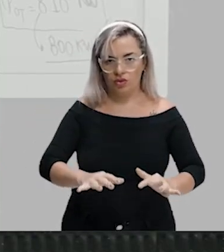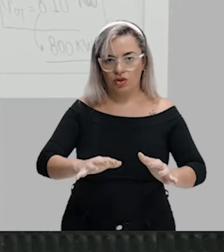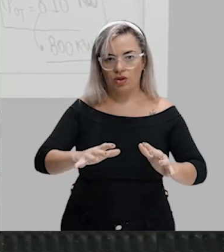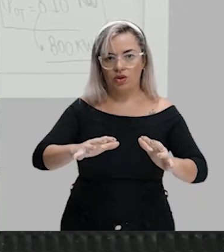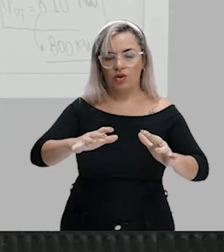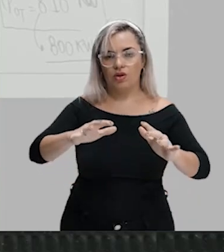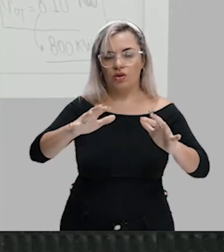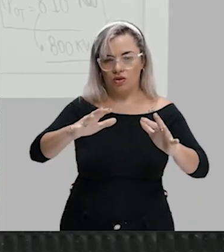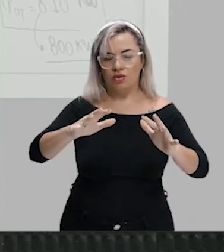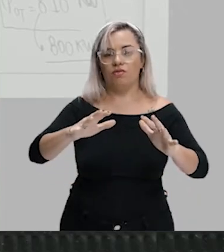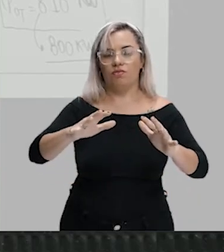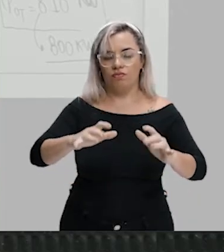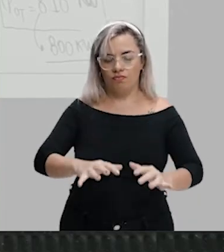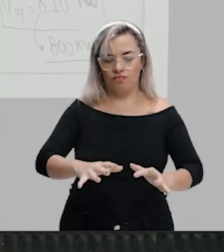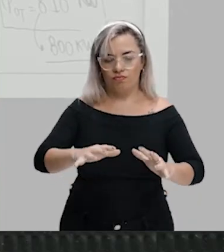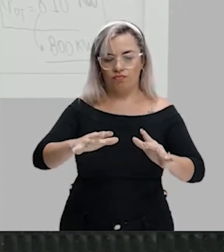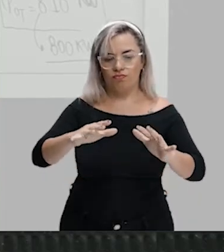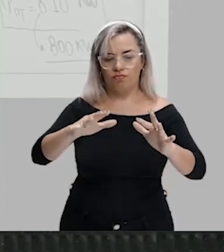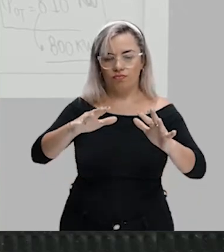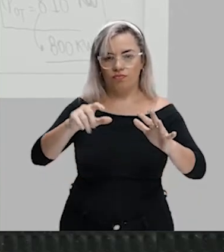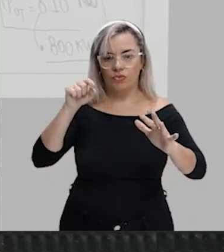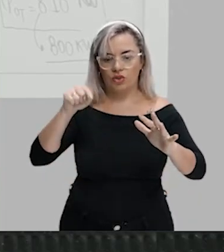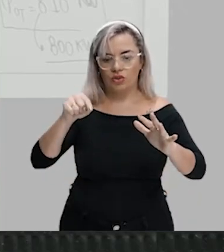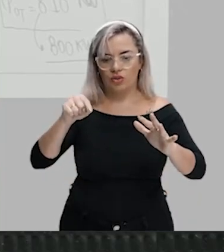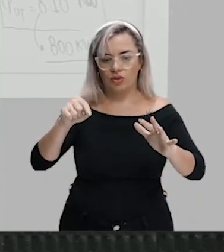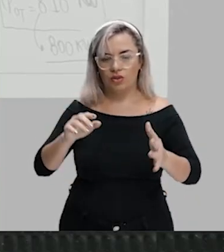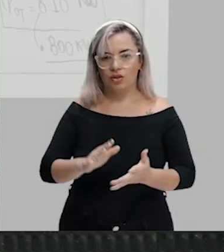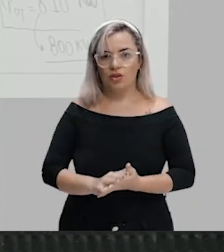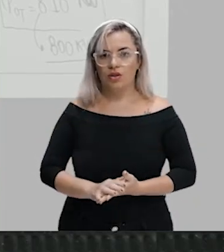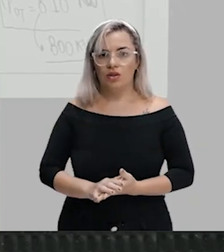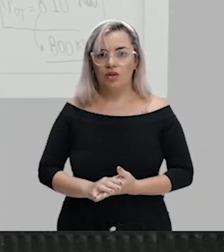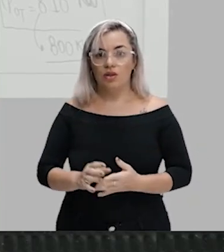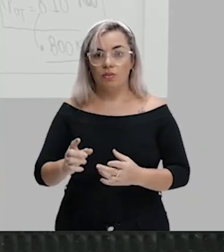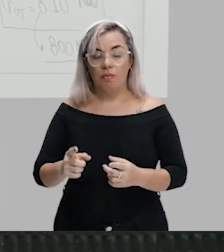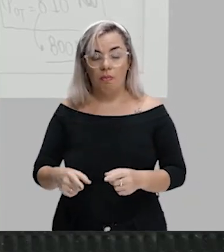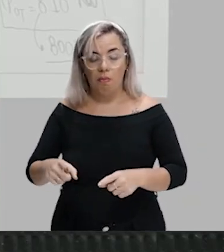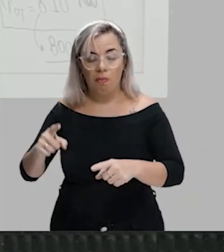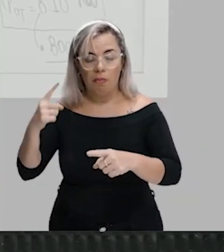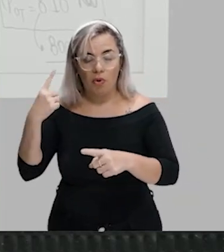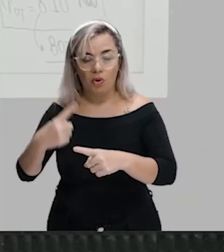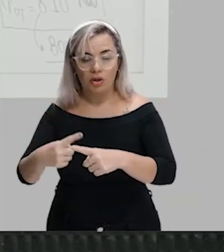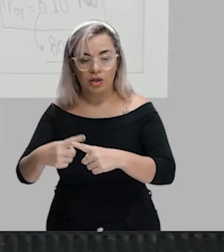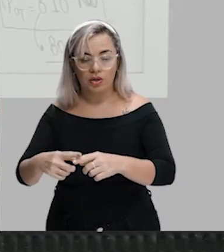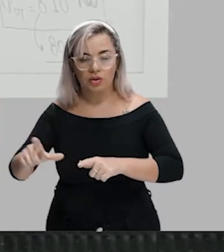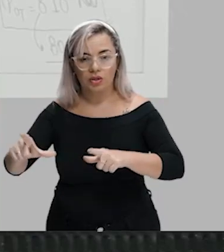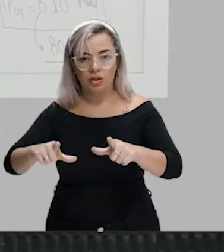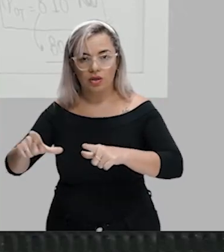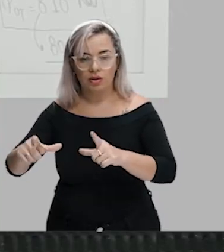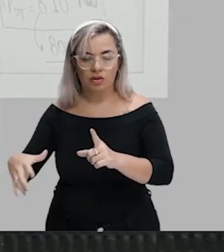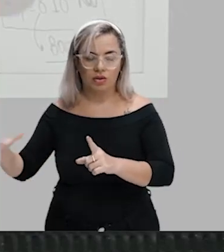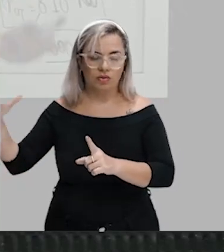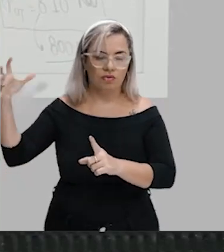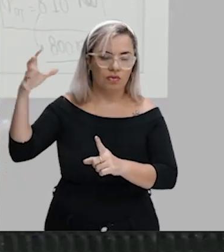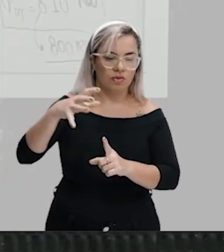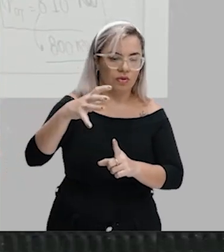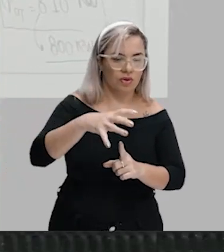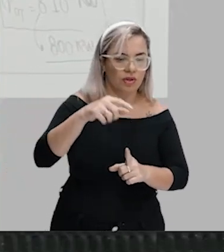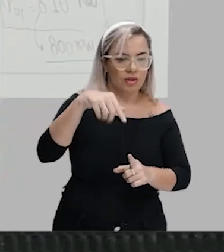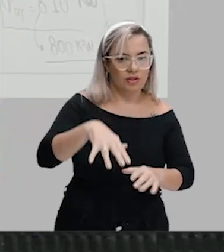Isso vai ser ocasionado por conta do trabalho que é exercido por ele ou exercido sobre